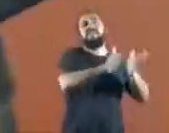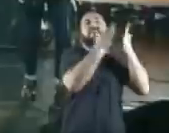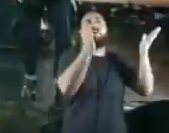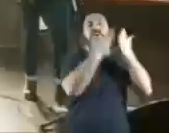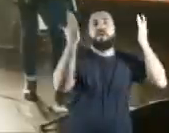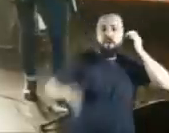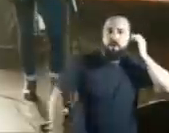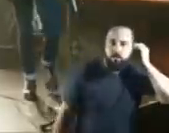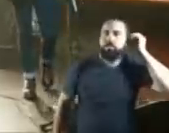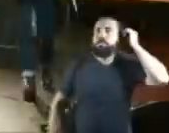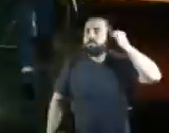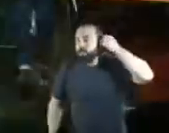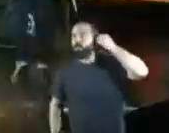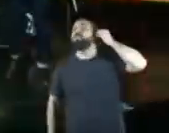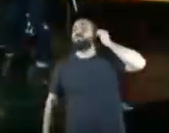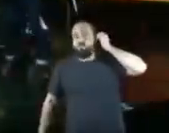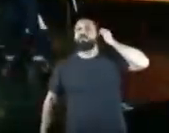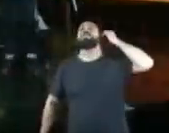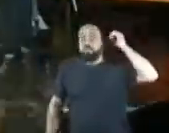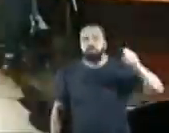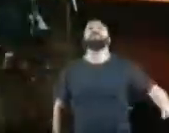pobres.